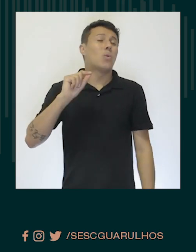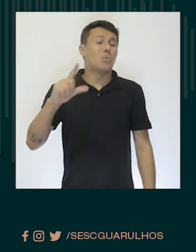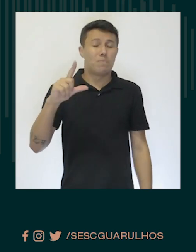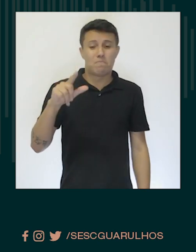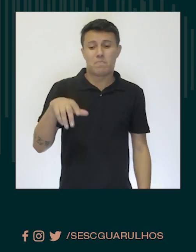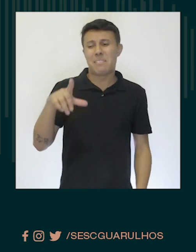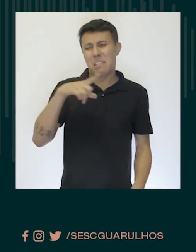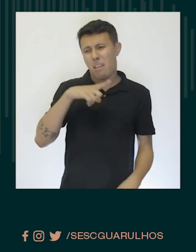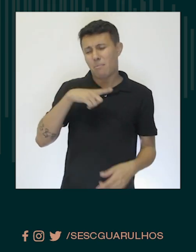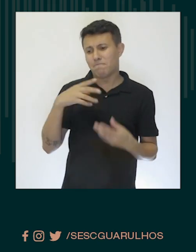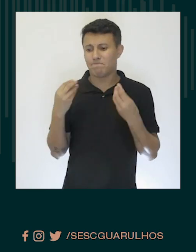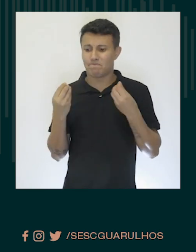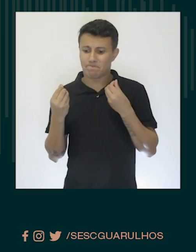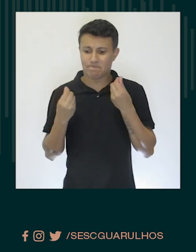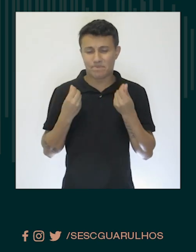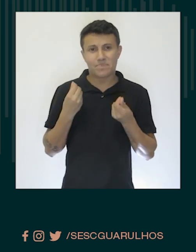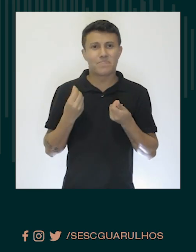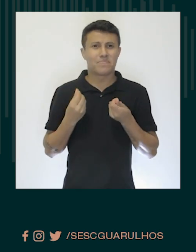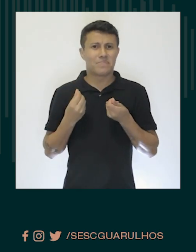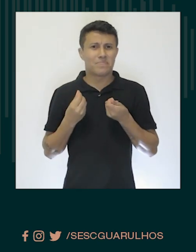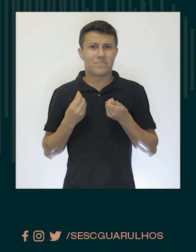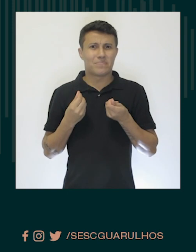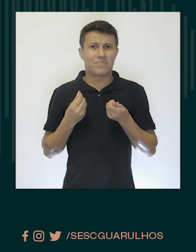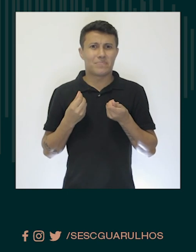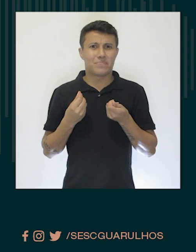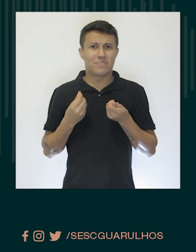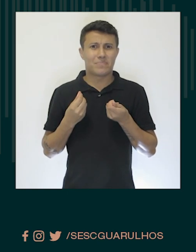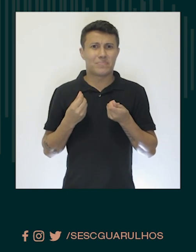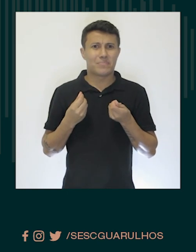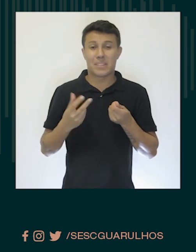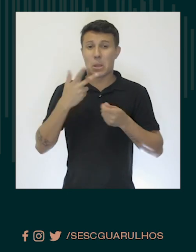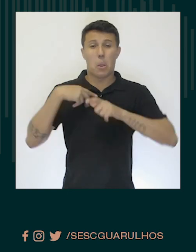uma vasta assim gama de possibilidades dentro